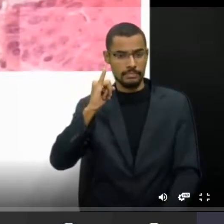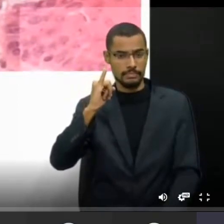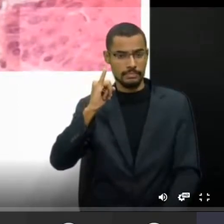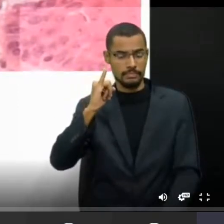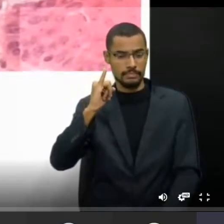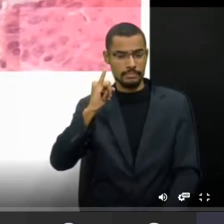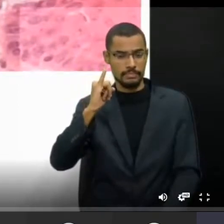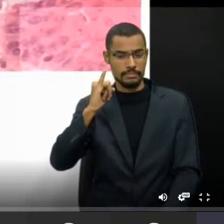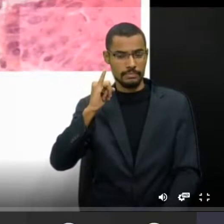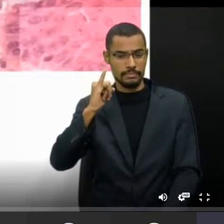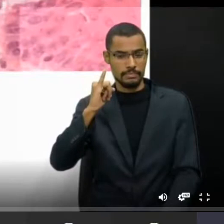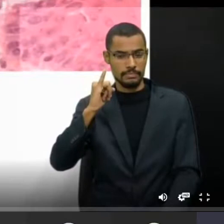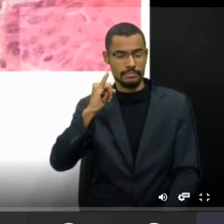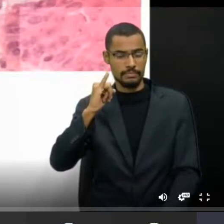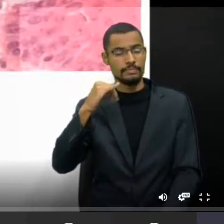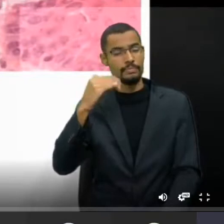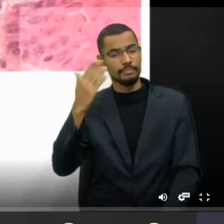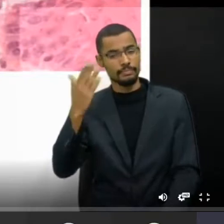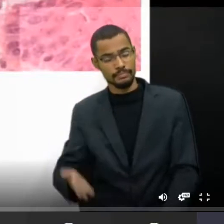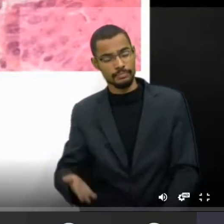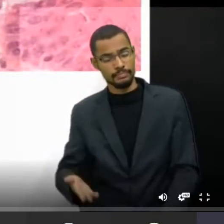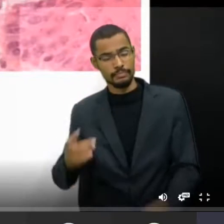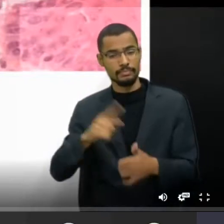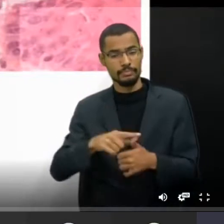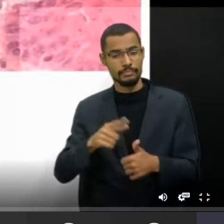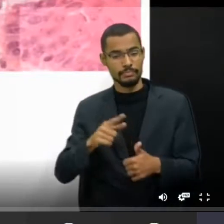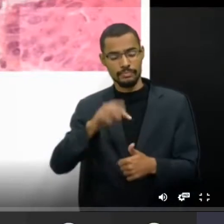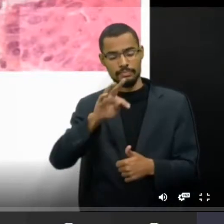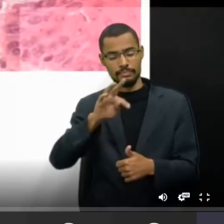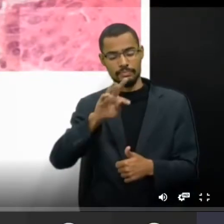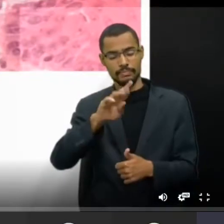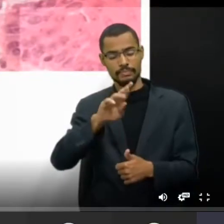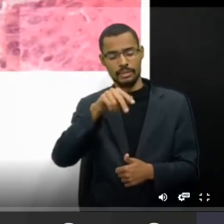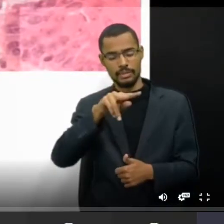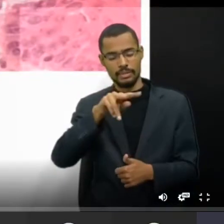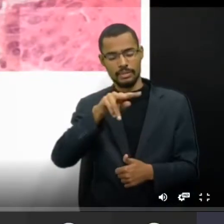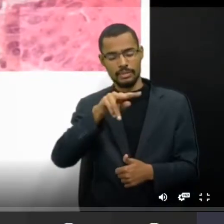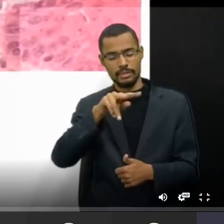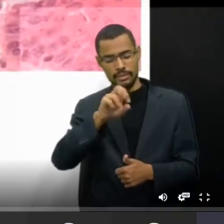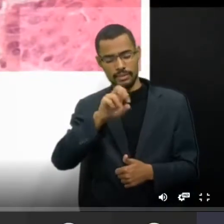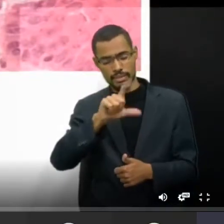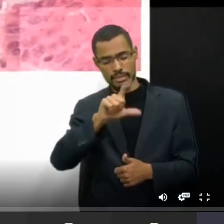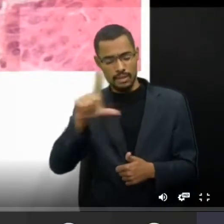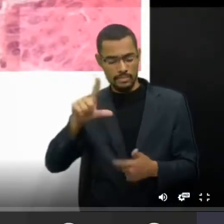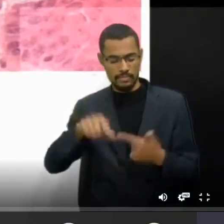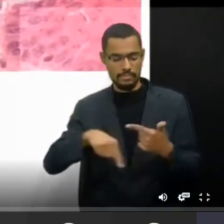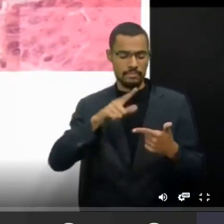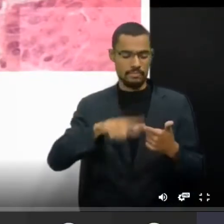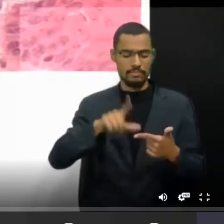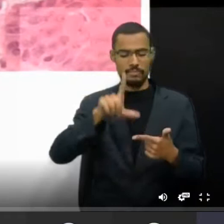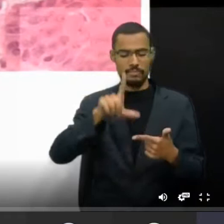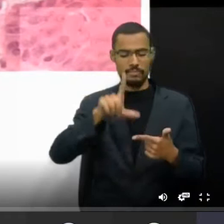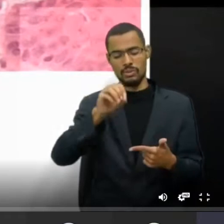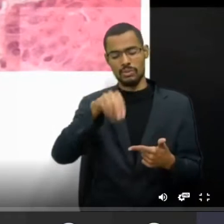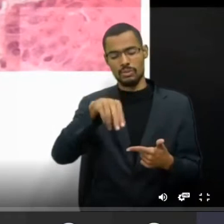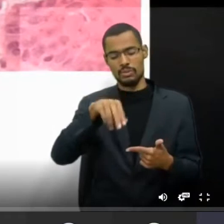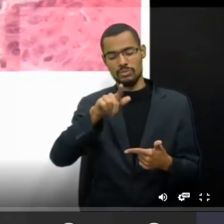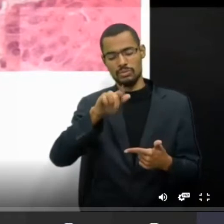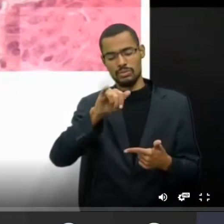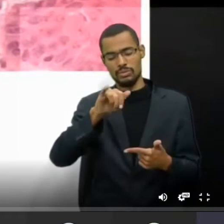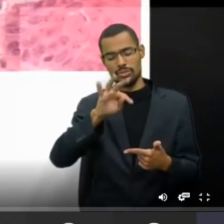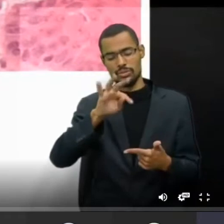nós podemos observar as lâminas tanto do corte transversal quanto do corte